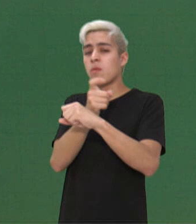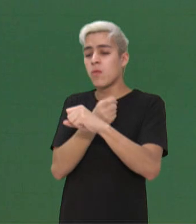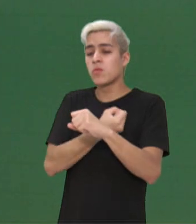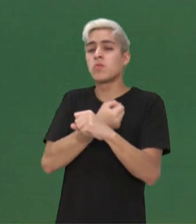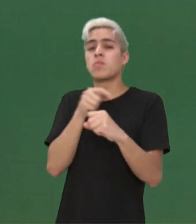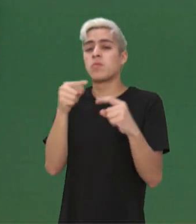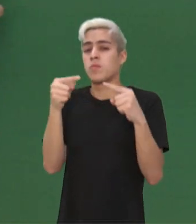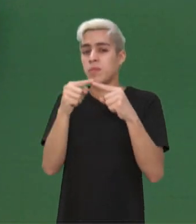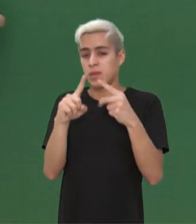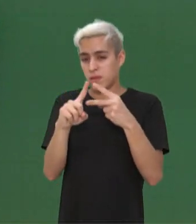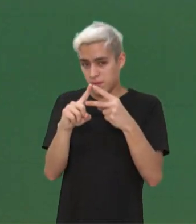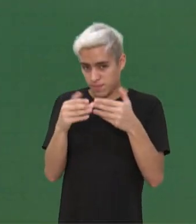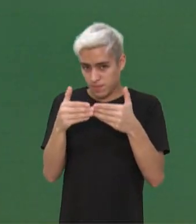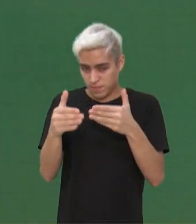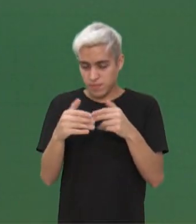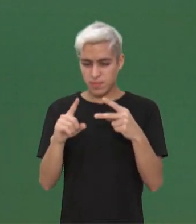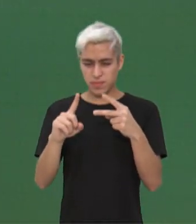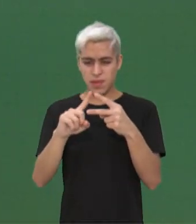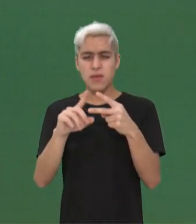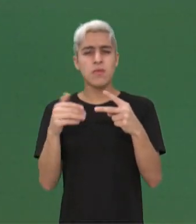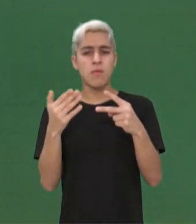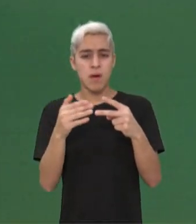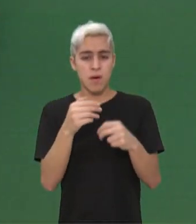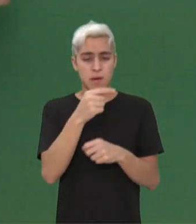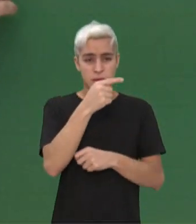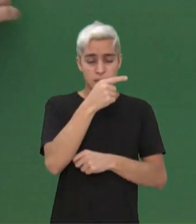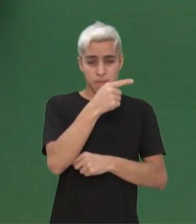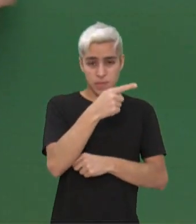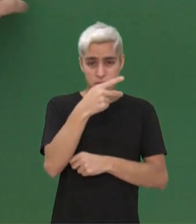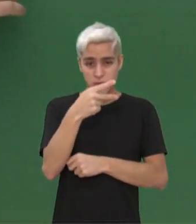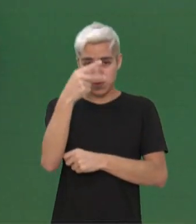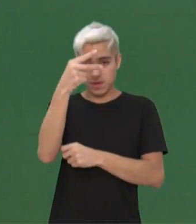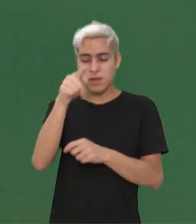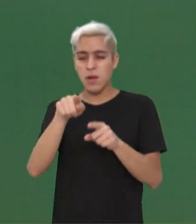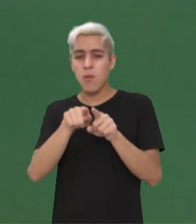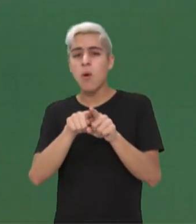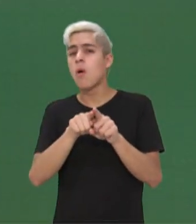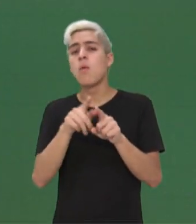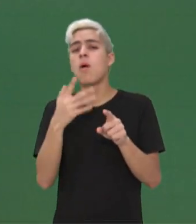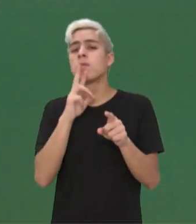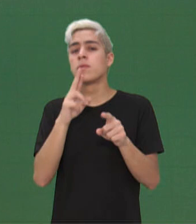sequência. Delta igual, menos 2 ao quadrado são 4.